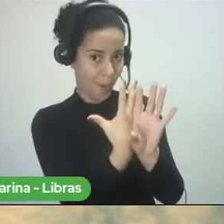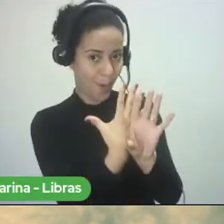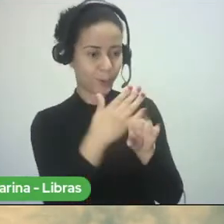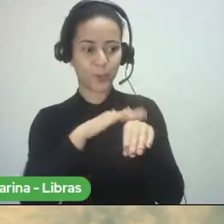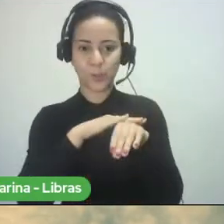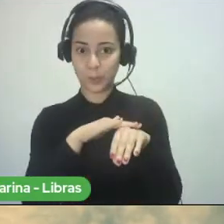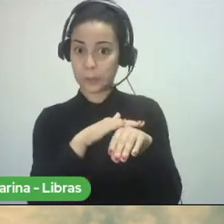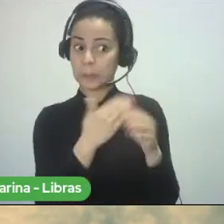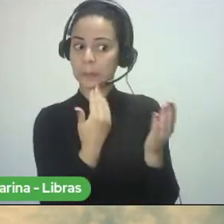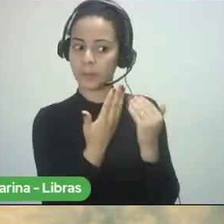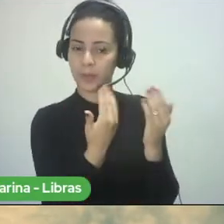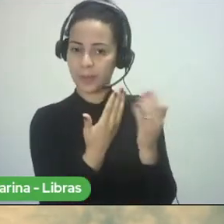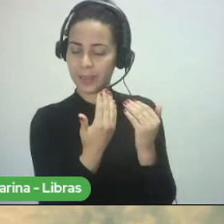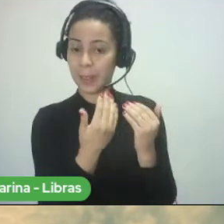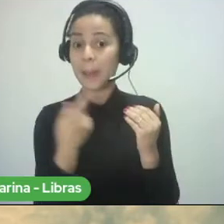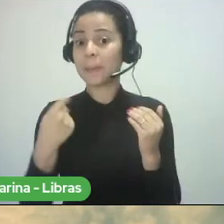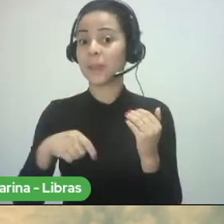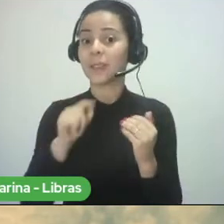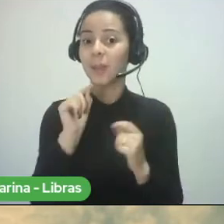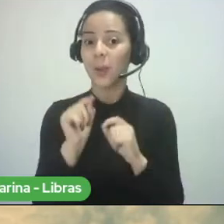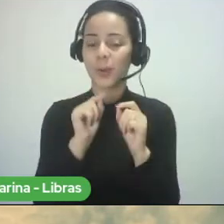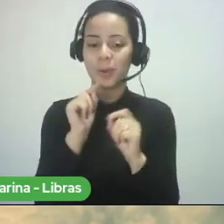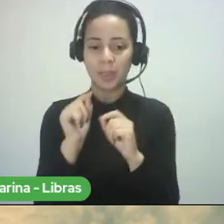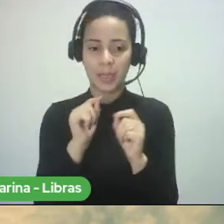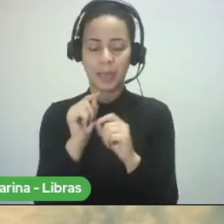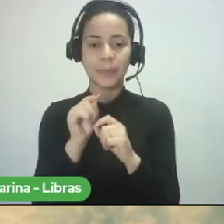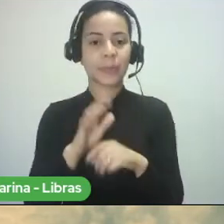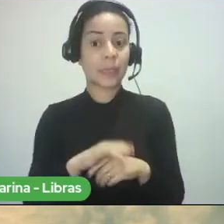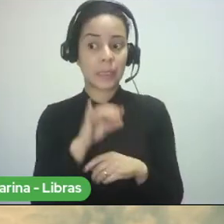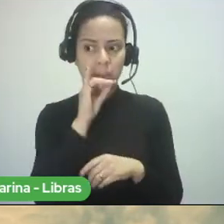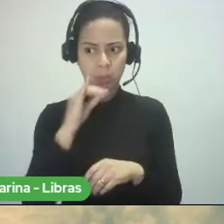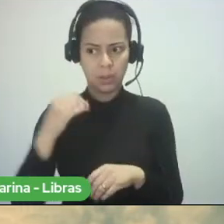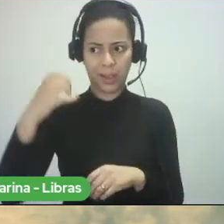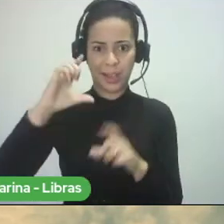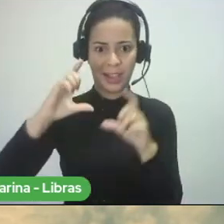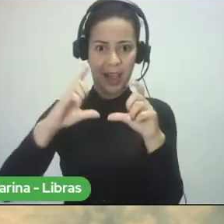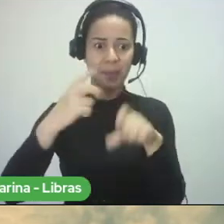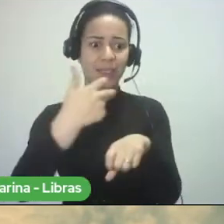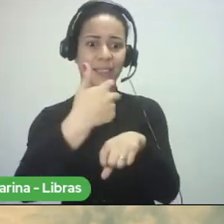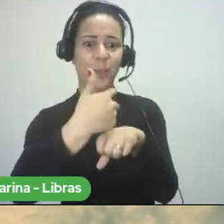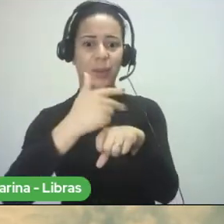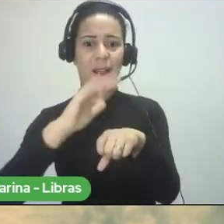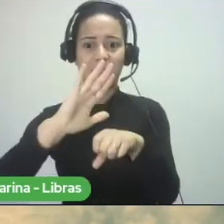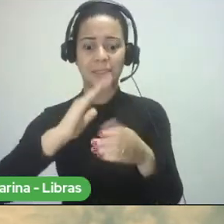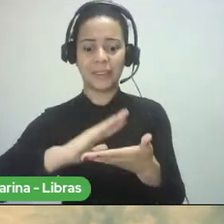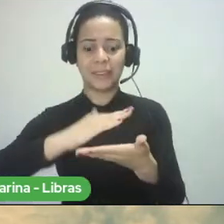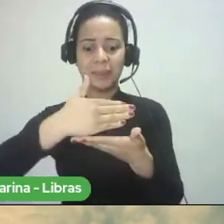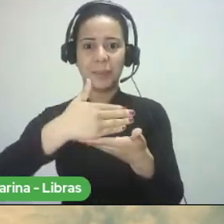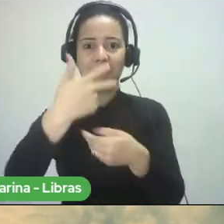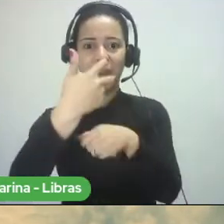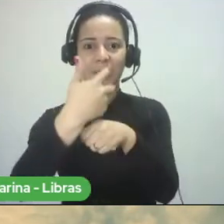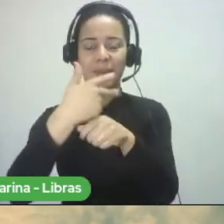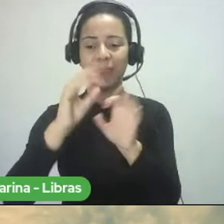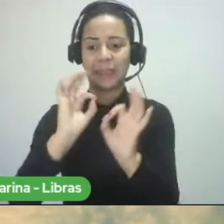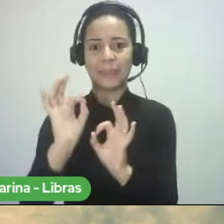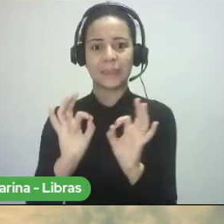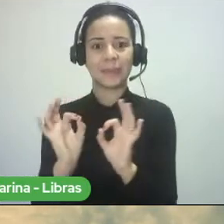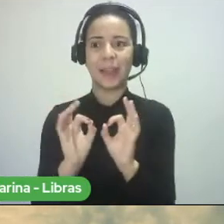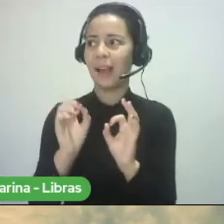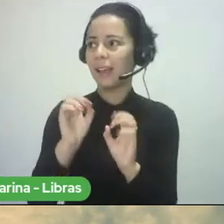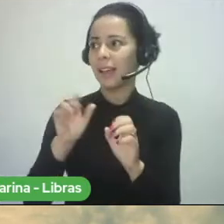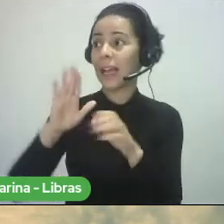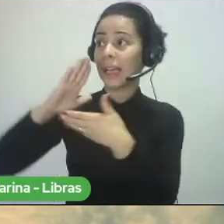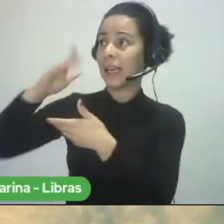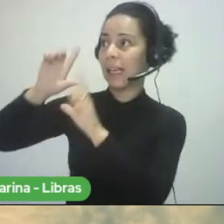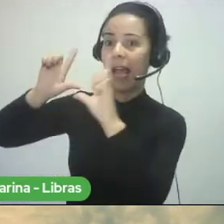alguns exercícios de segurar a câmera ou segurar o laptop para apontar para algum cartaz que